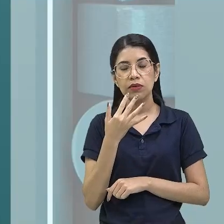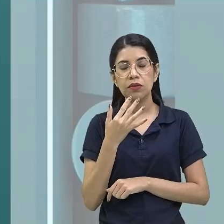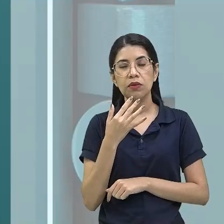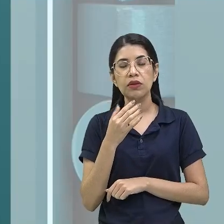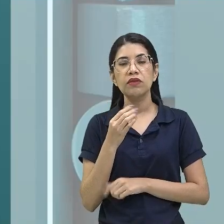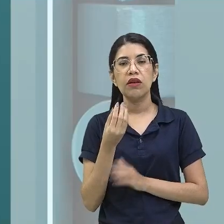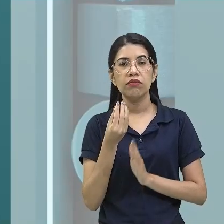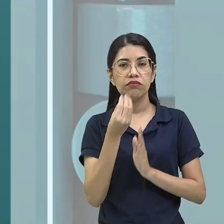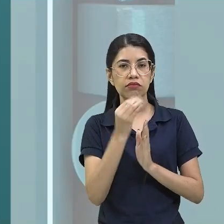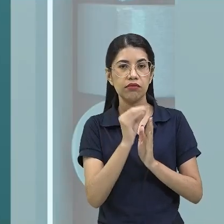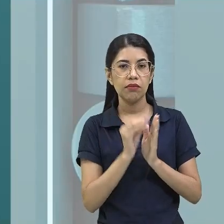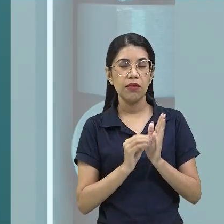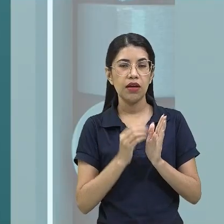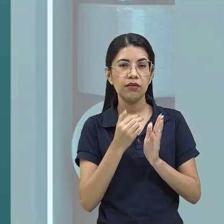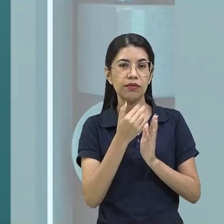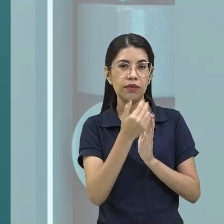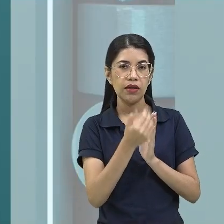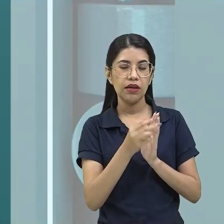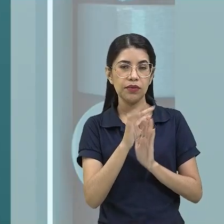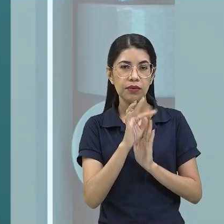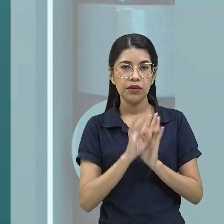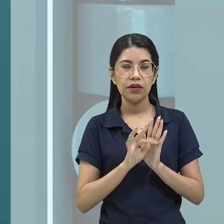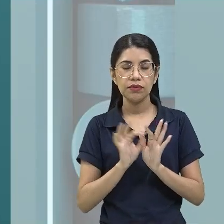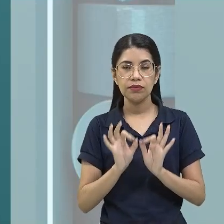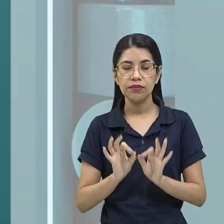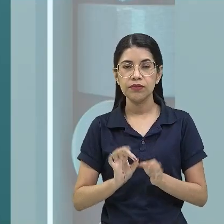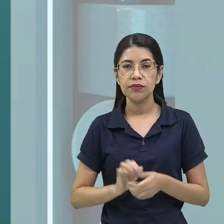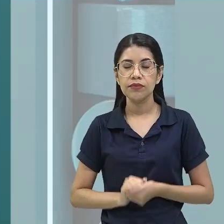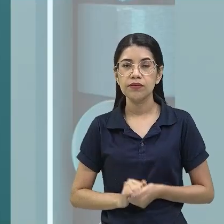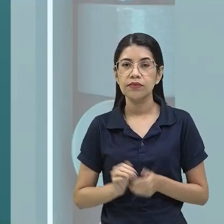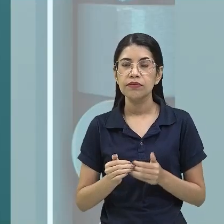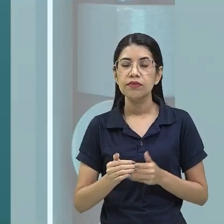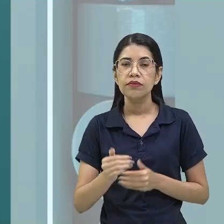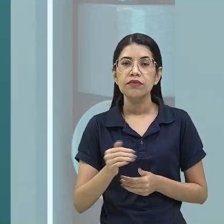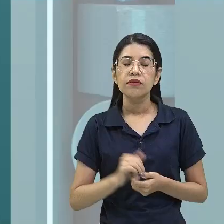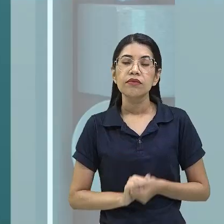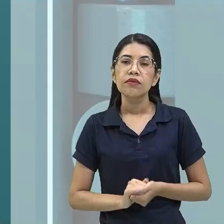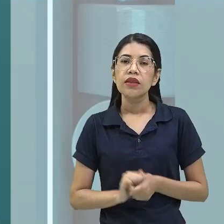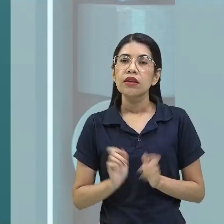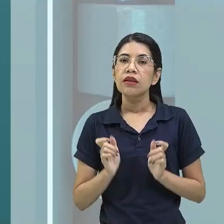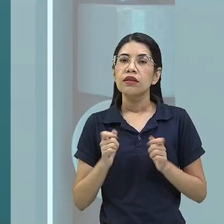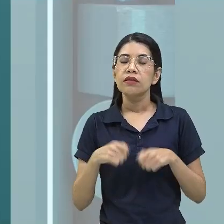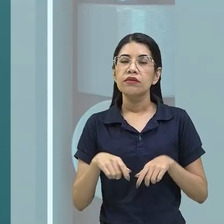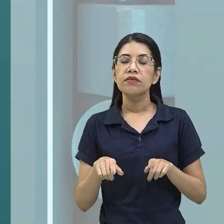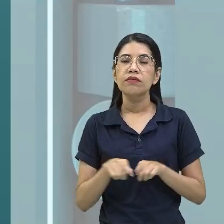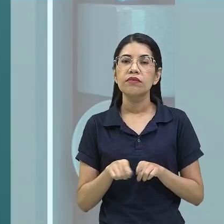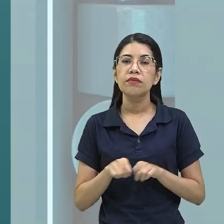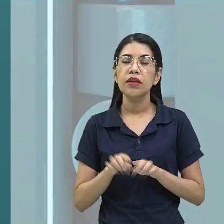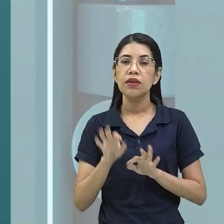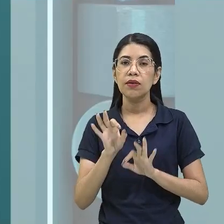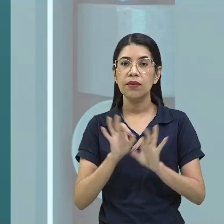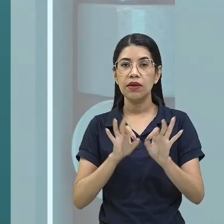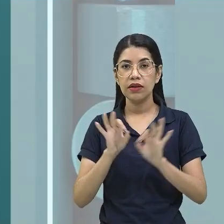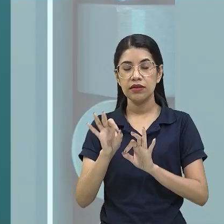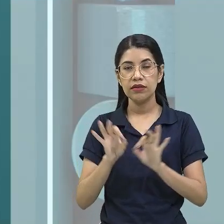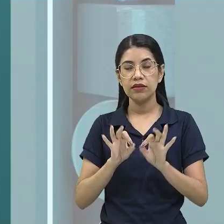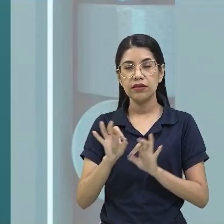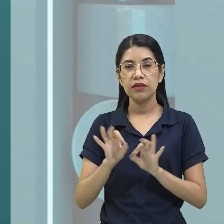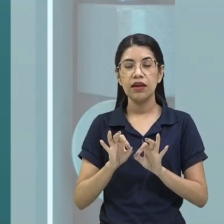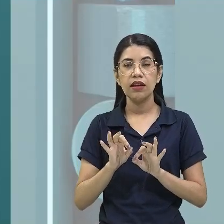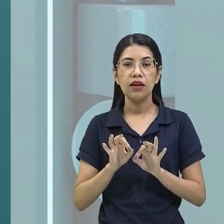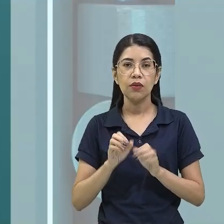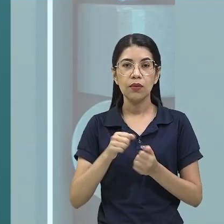para colocar no seu texto, no seu cartaz. Ok? Seguindo esse passo, você consegue fazer um planejamento de um cartaz e,